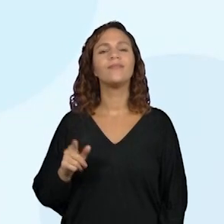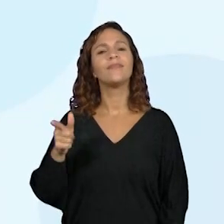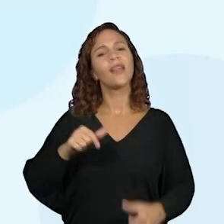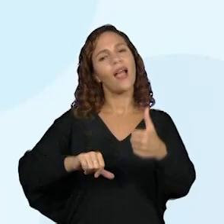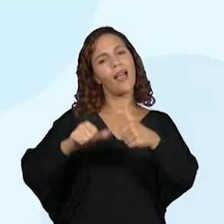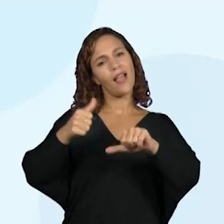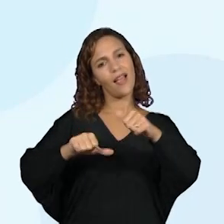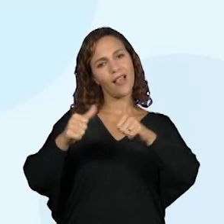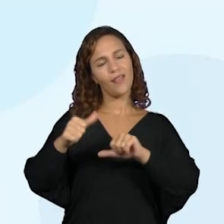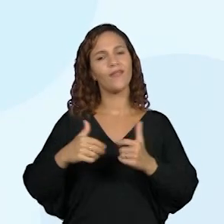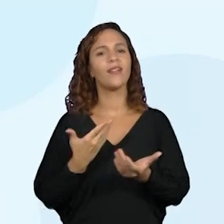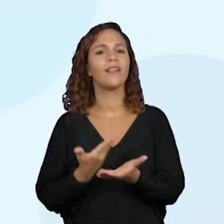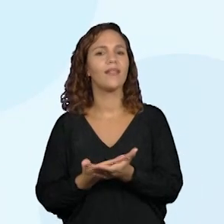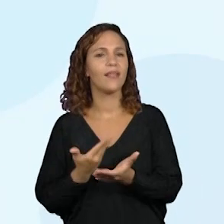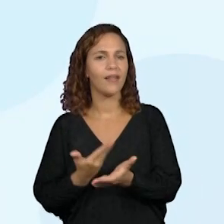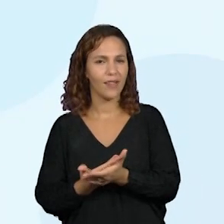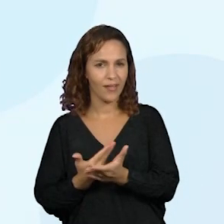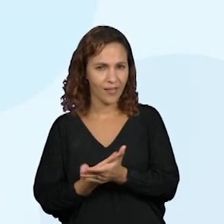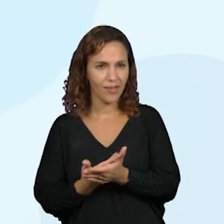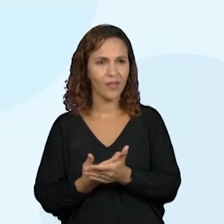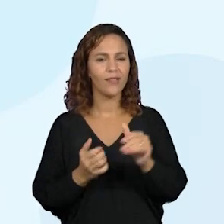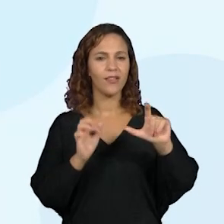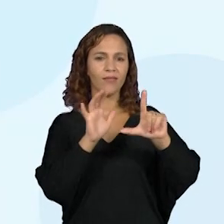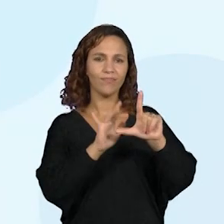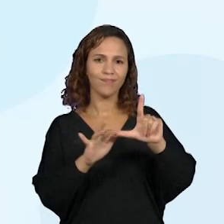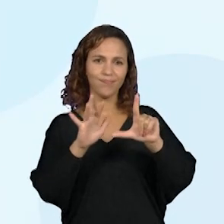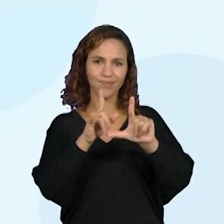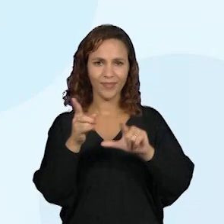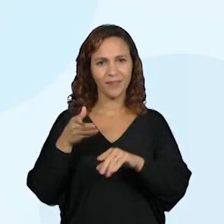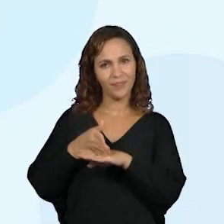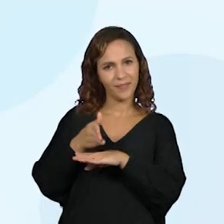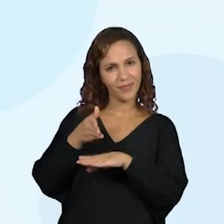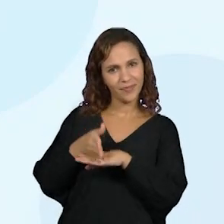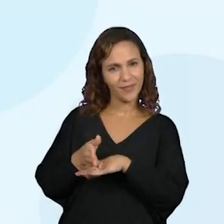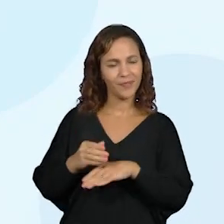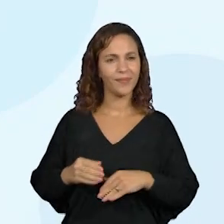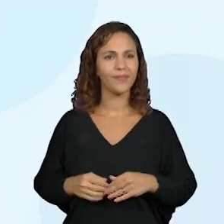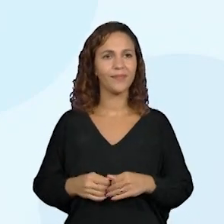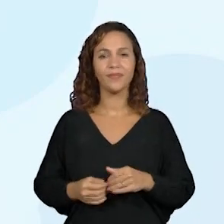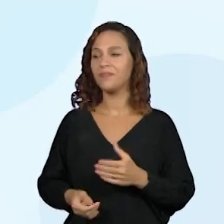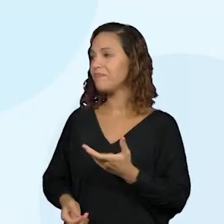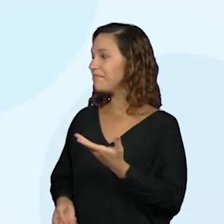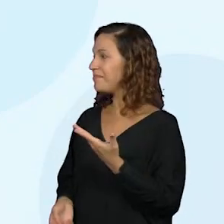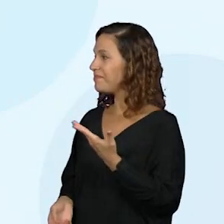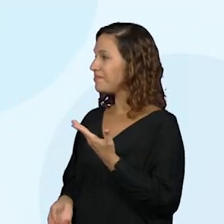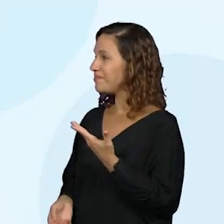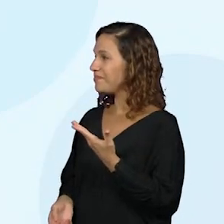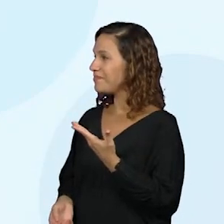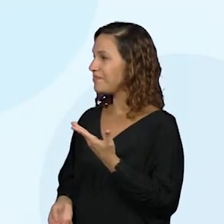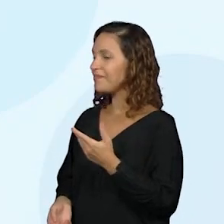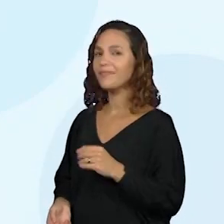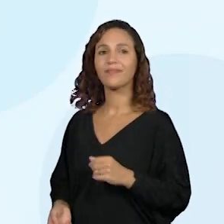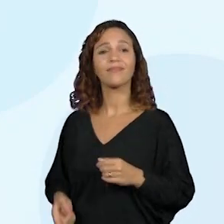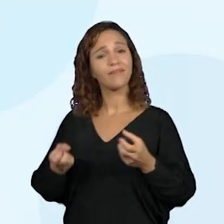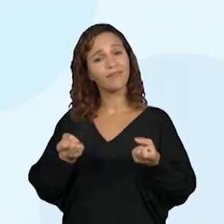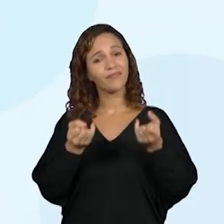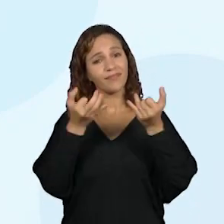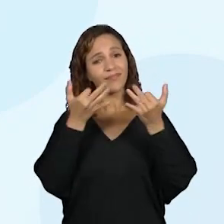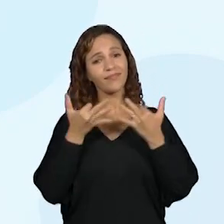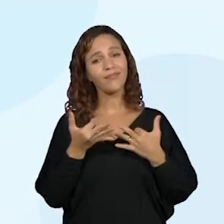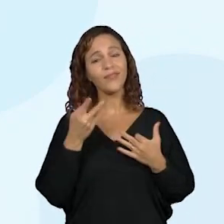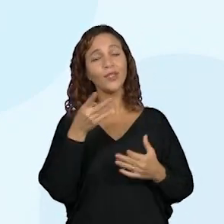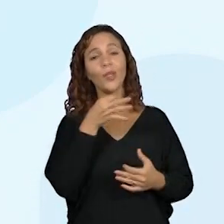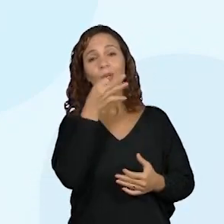avaliar a nossa aula depois Quem participar tá bom aí pelo QR Code e me digam o que